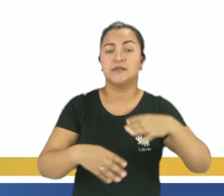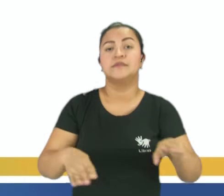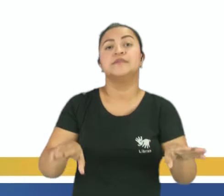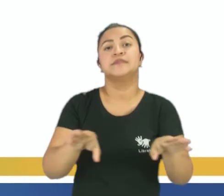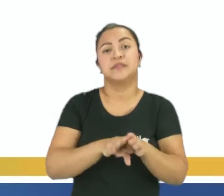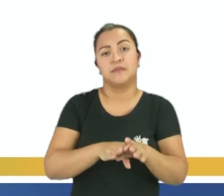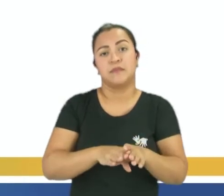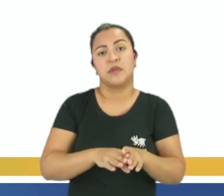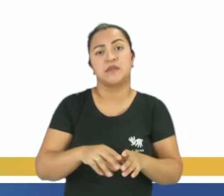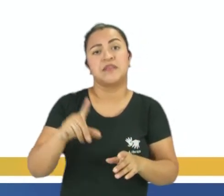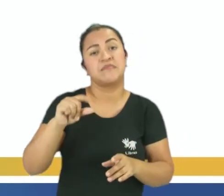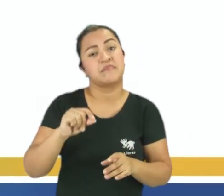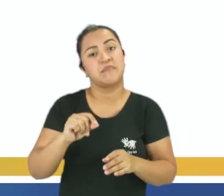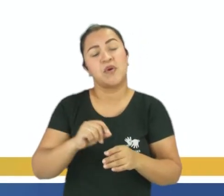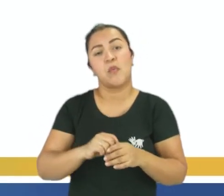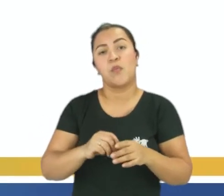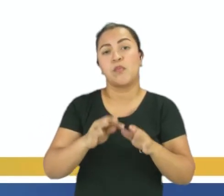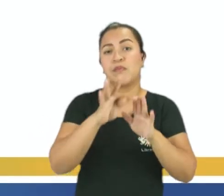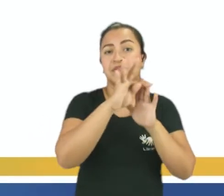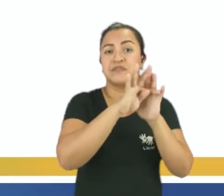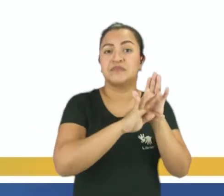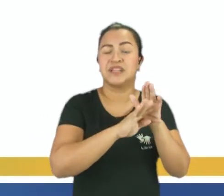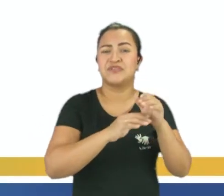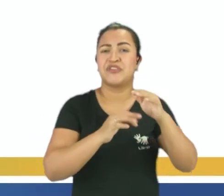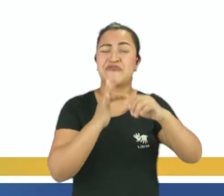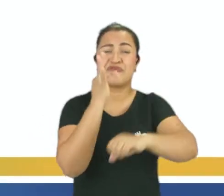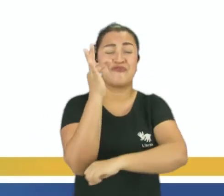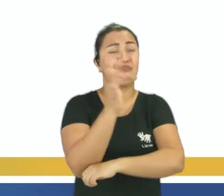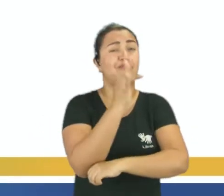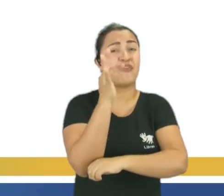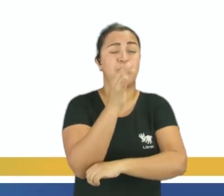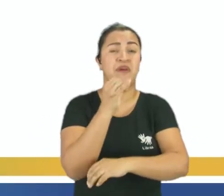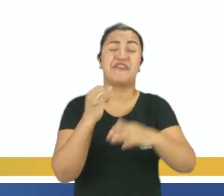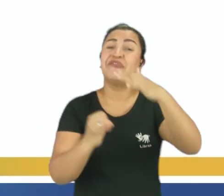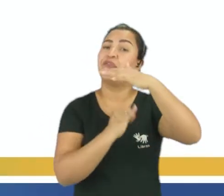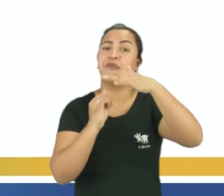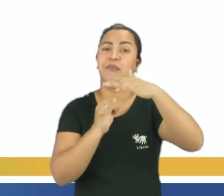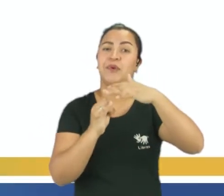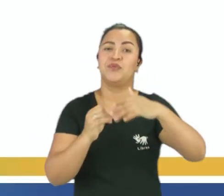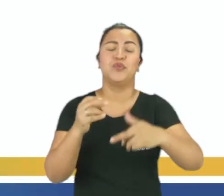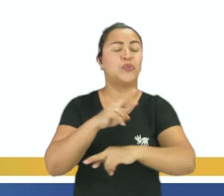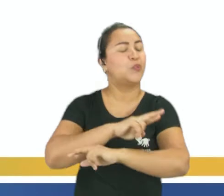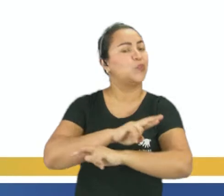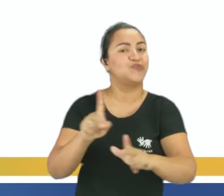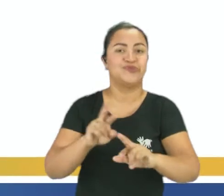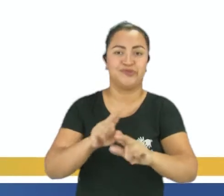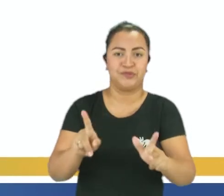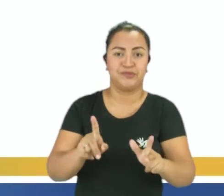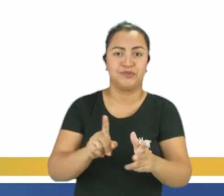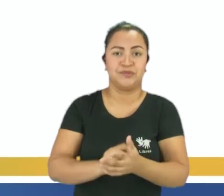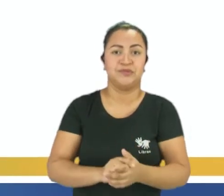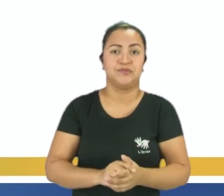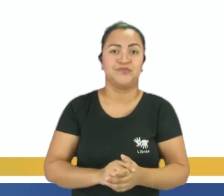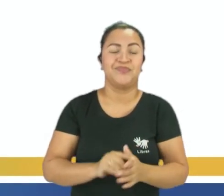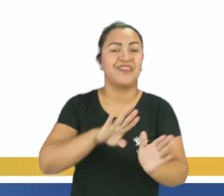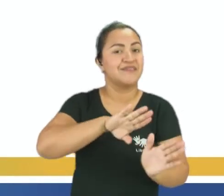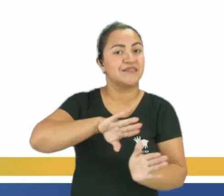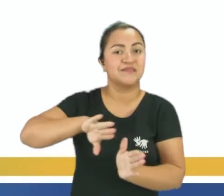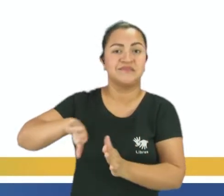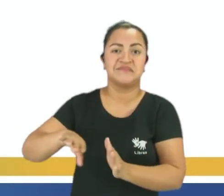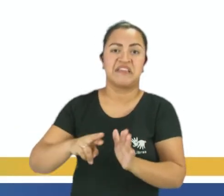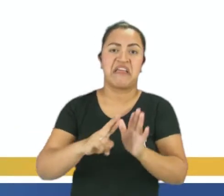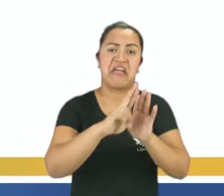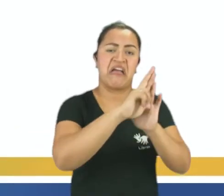formas menos convencionais, ou nada convencional, que abandonaram a métrica